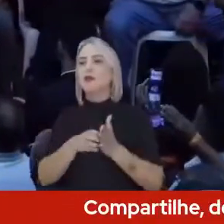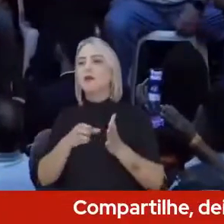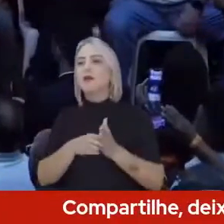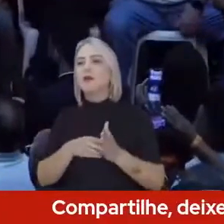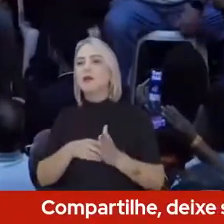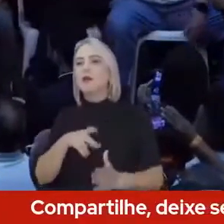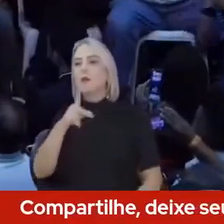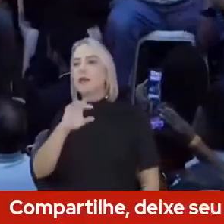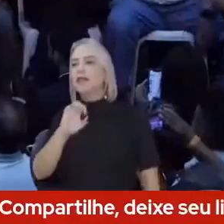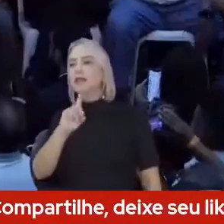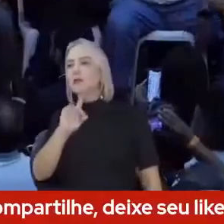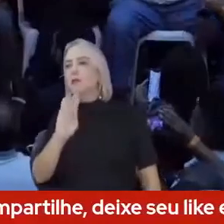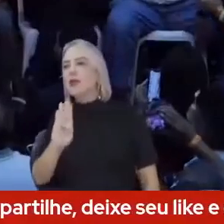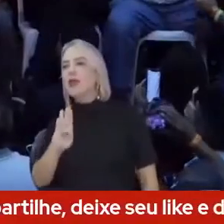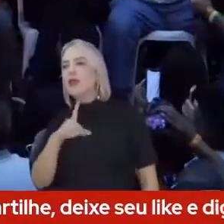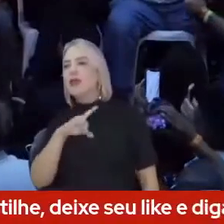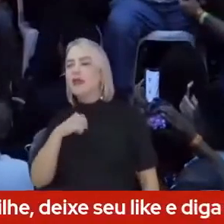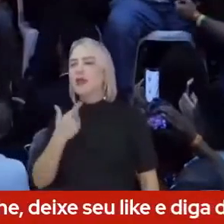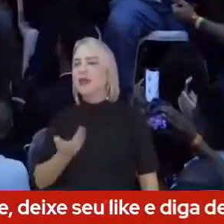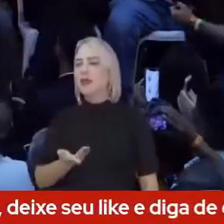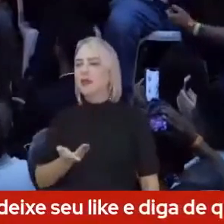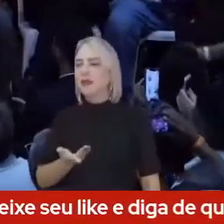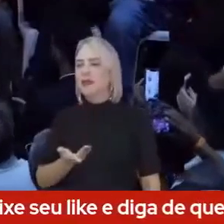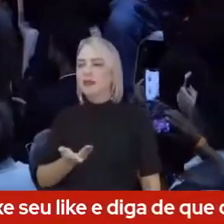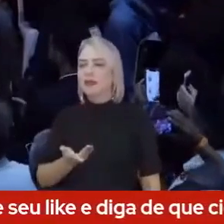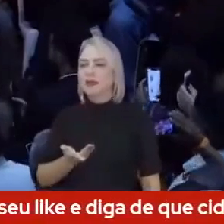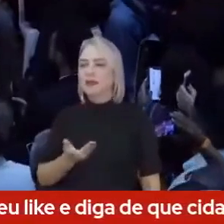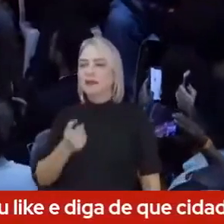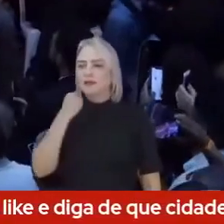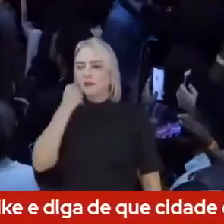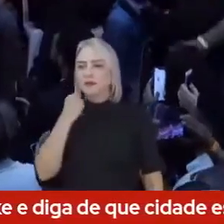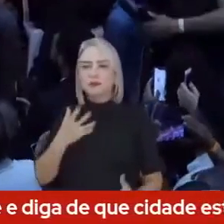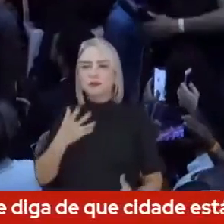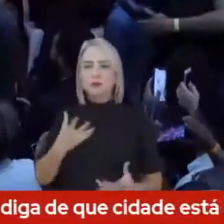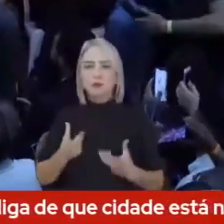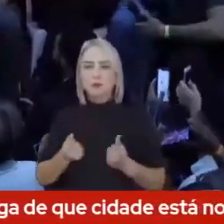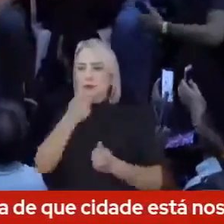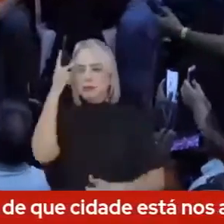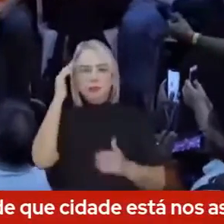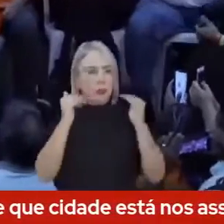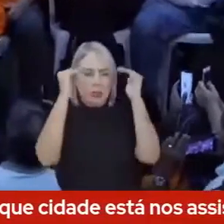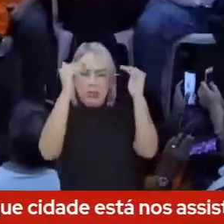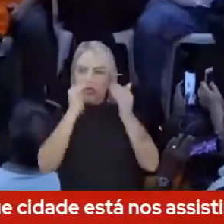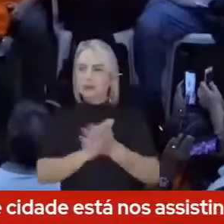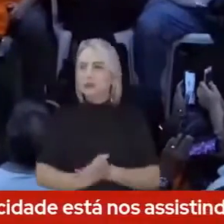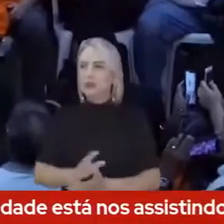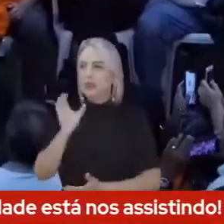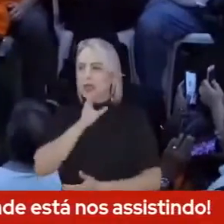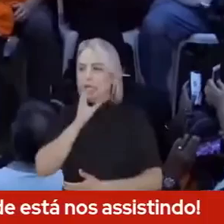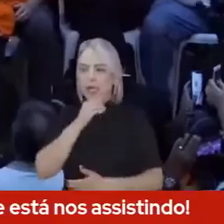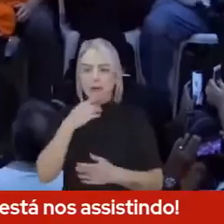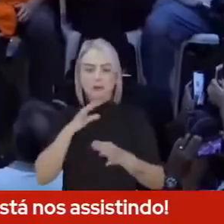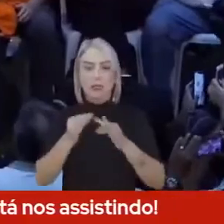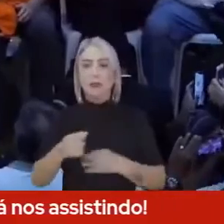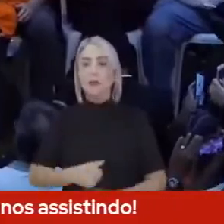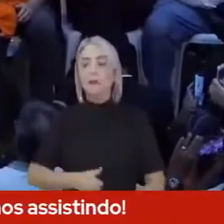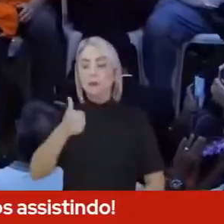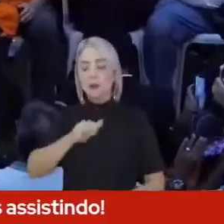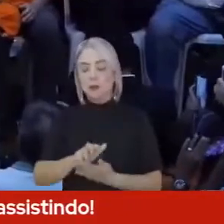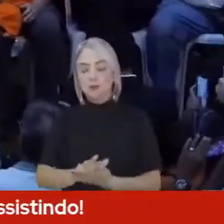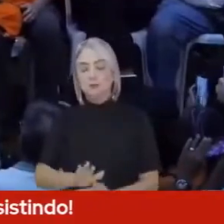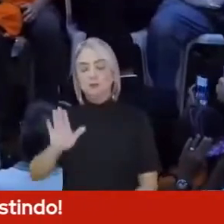Randes, senador, junto aqui conosco. Bom, rápidas palavras também. Primeiro, Lula,